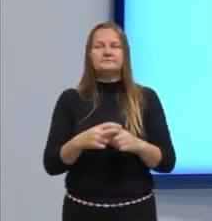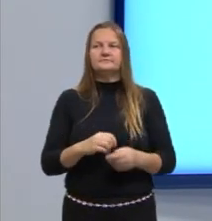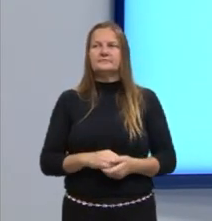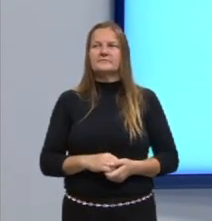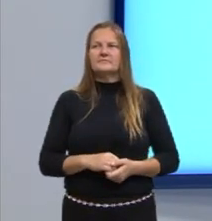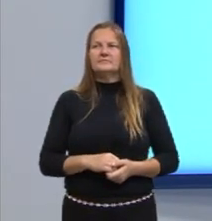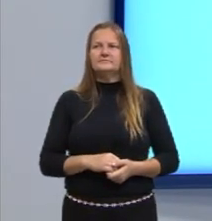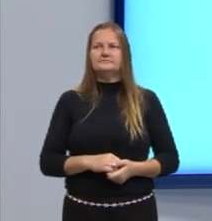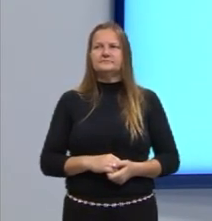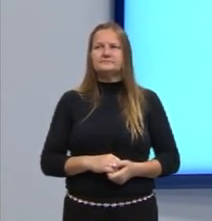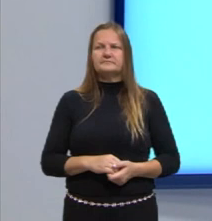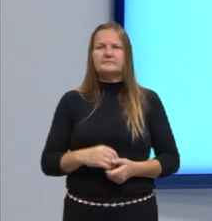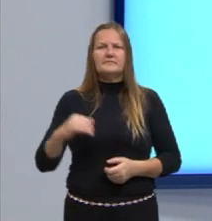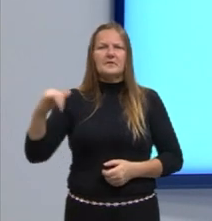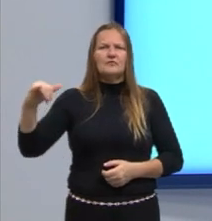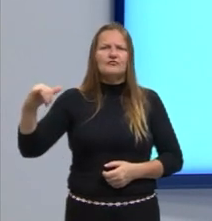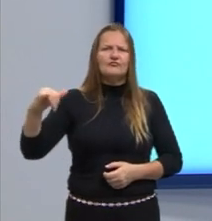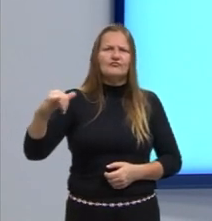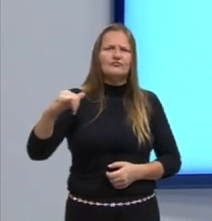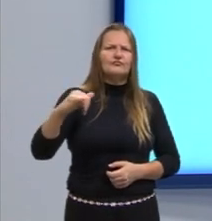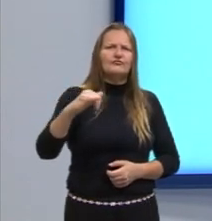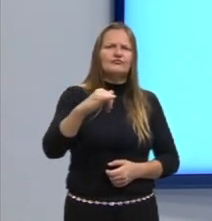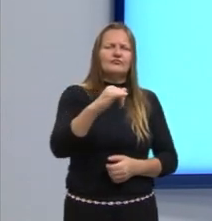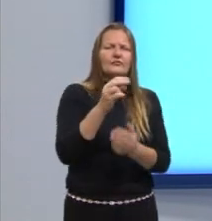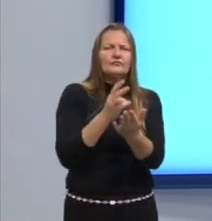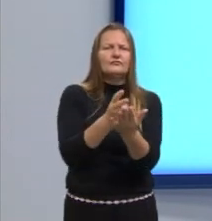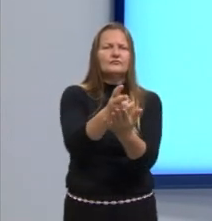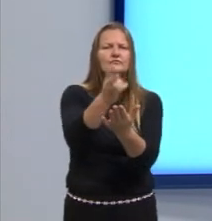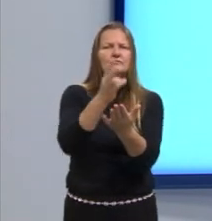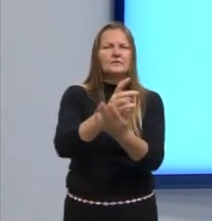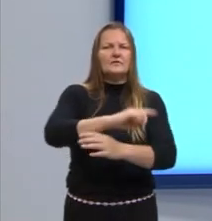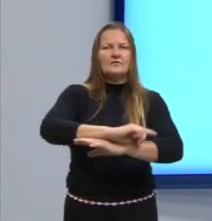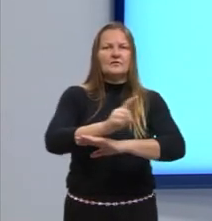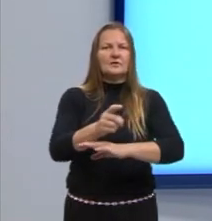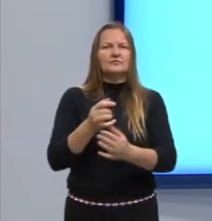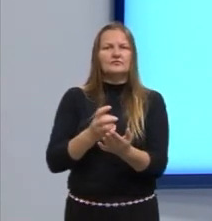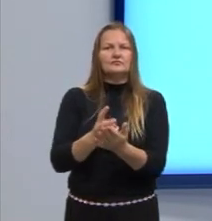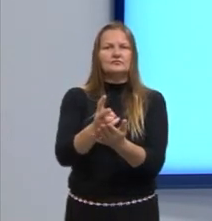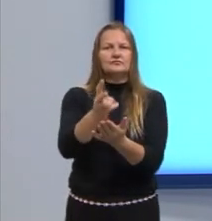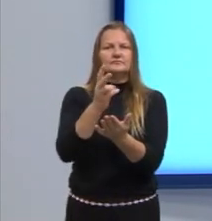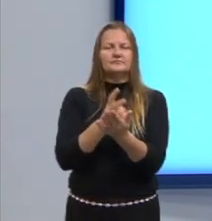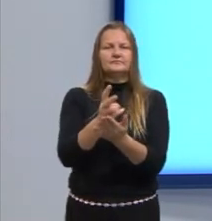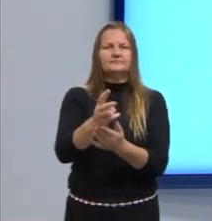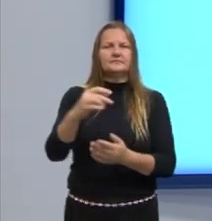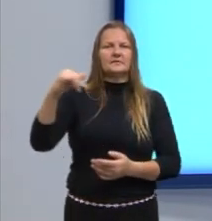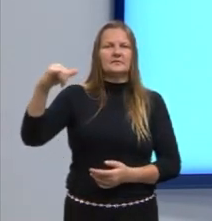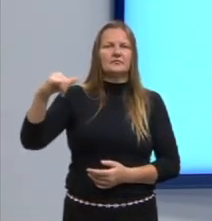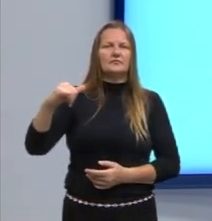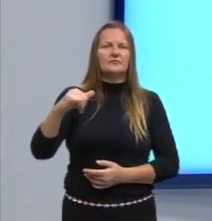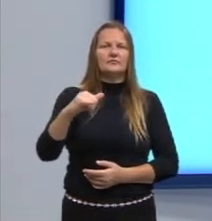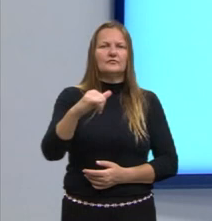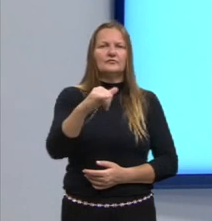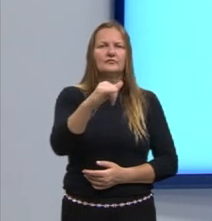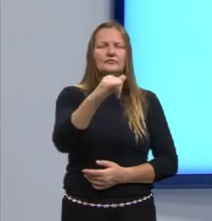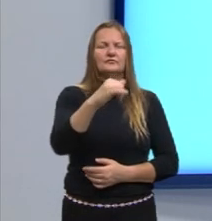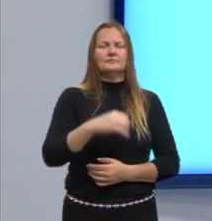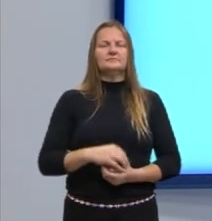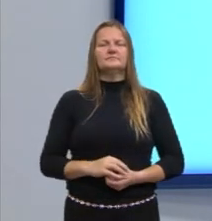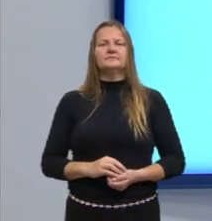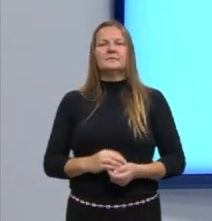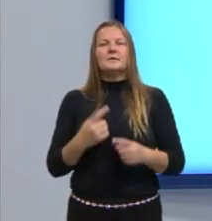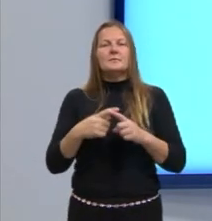esse jato ele tá viajando com uma velocidade constante se não for constante Aí sim ele não vai obedecer